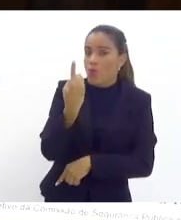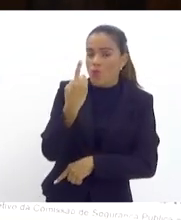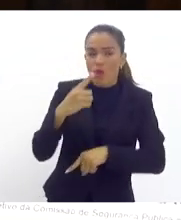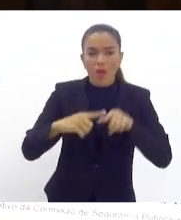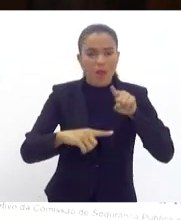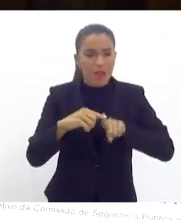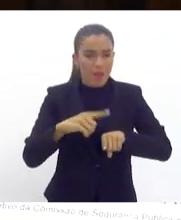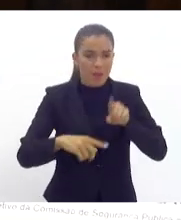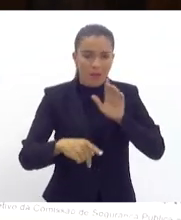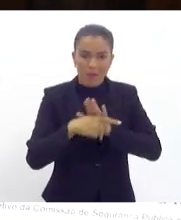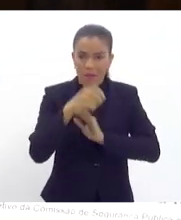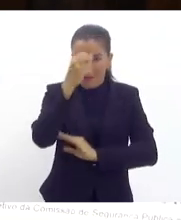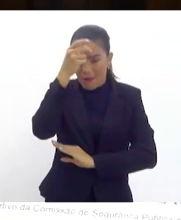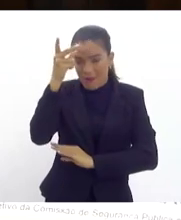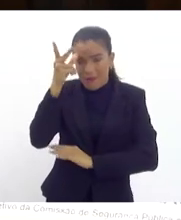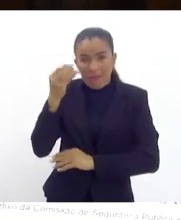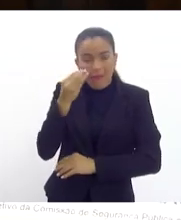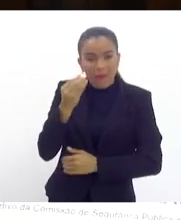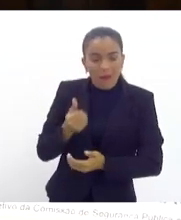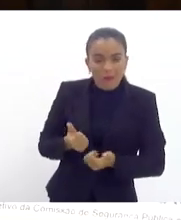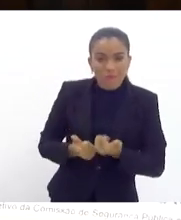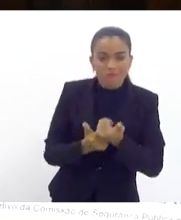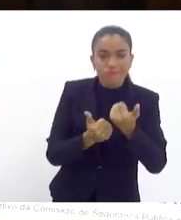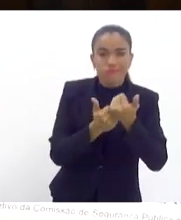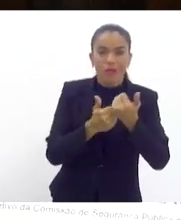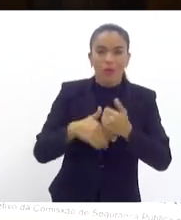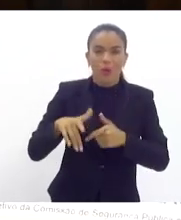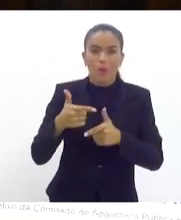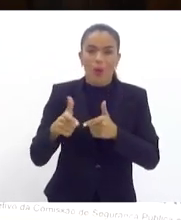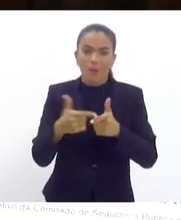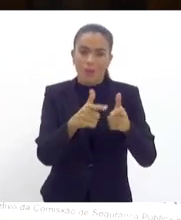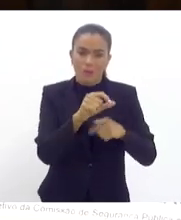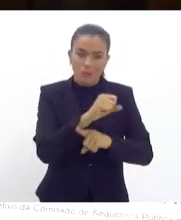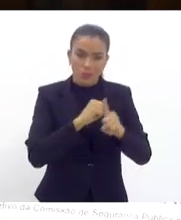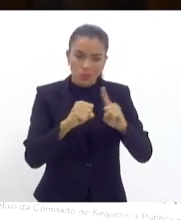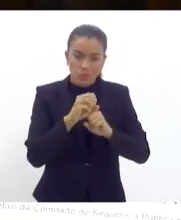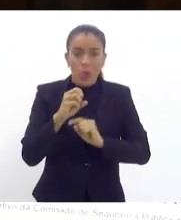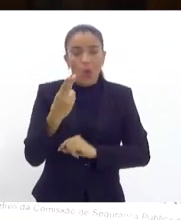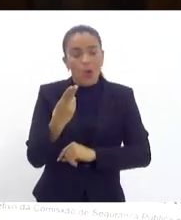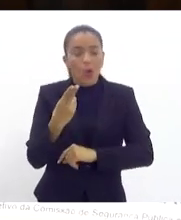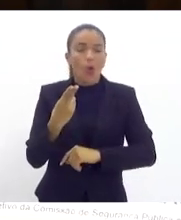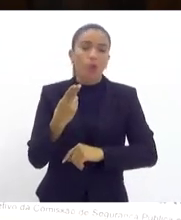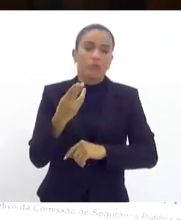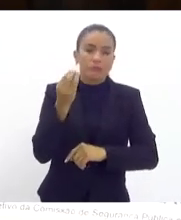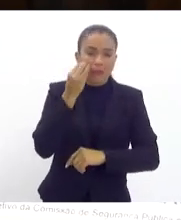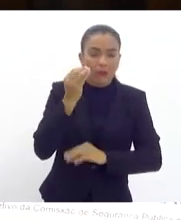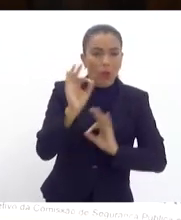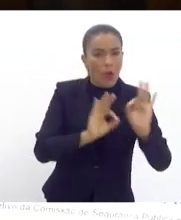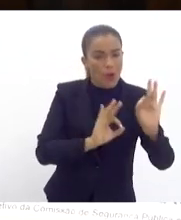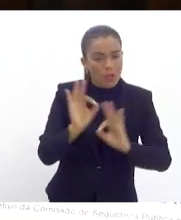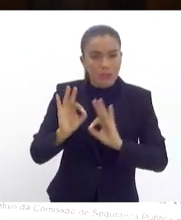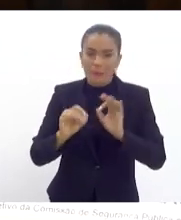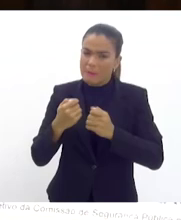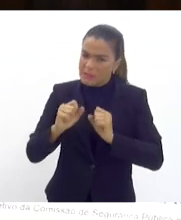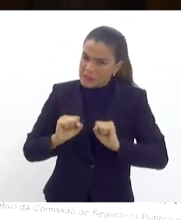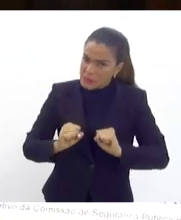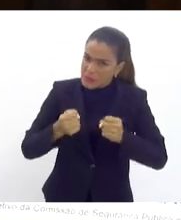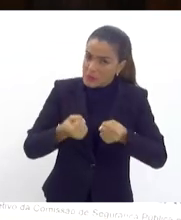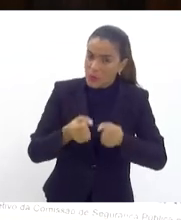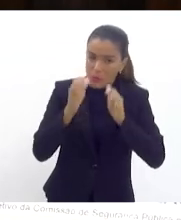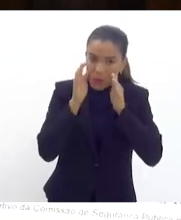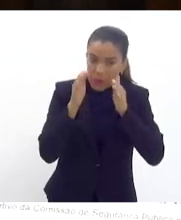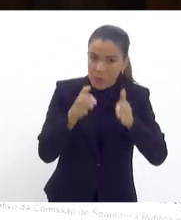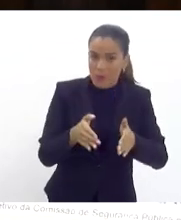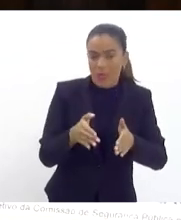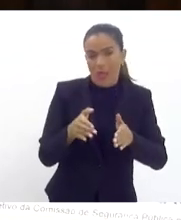da prefeitura tentando colaborar seja nas mazelas sociais seja no enfrentamento da ordem mas a gente precisa fazer um esforço concentrado aqui